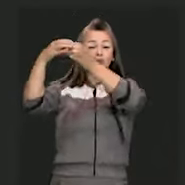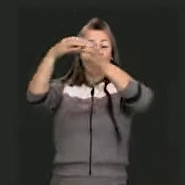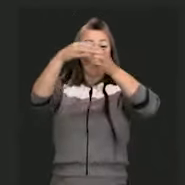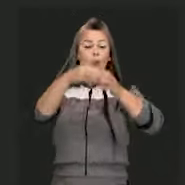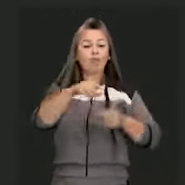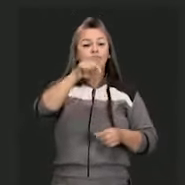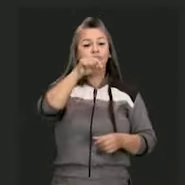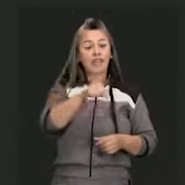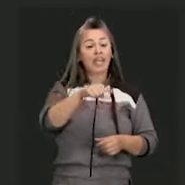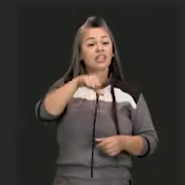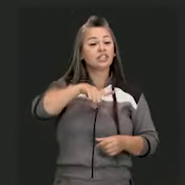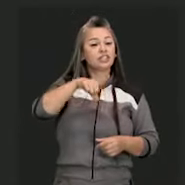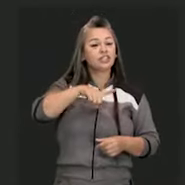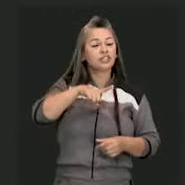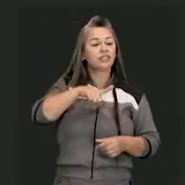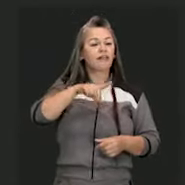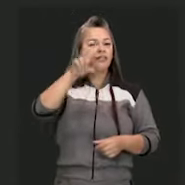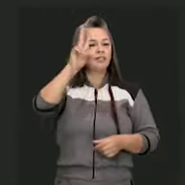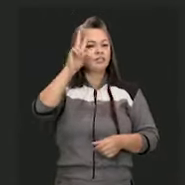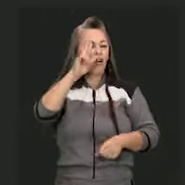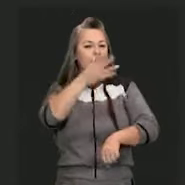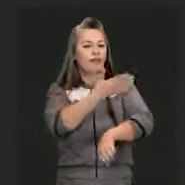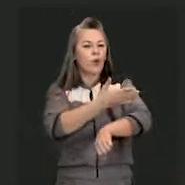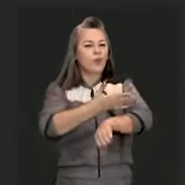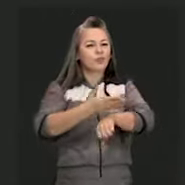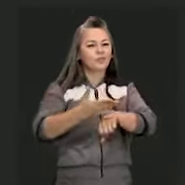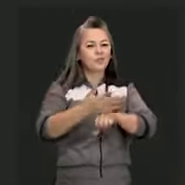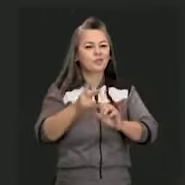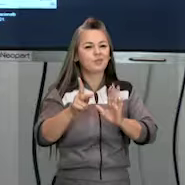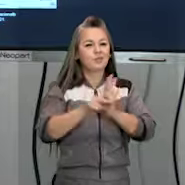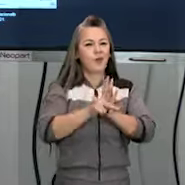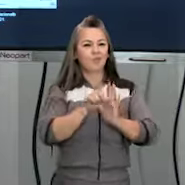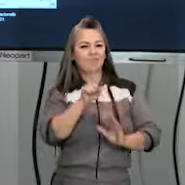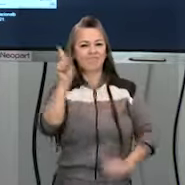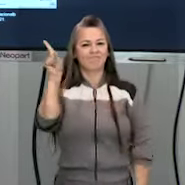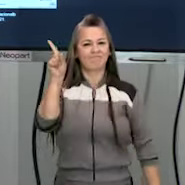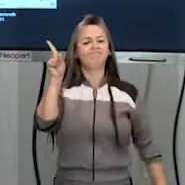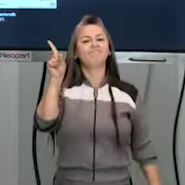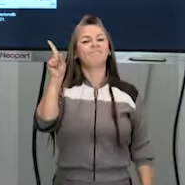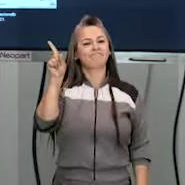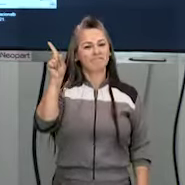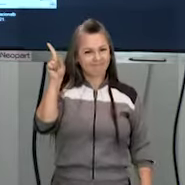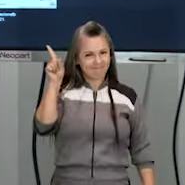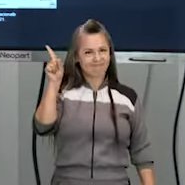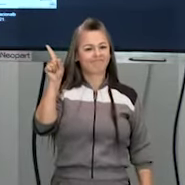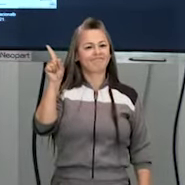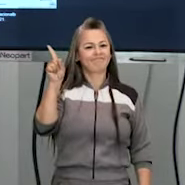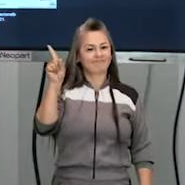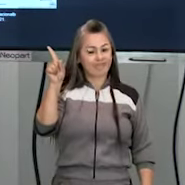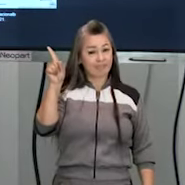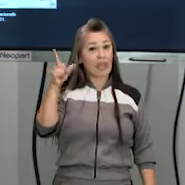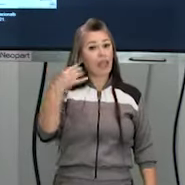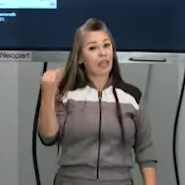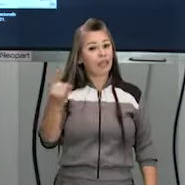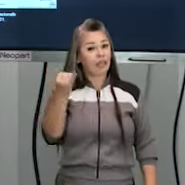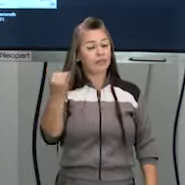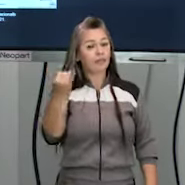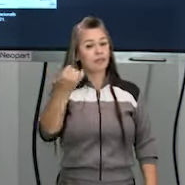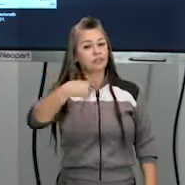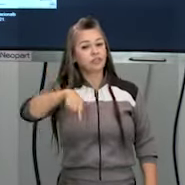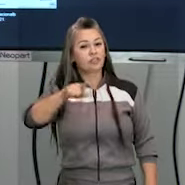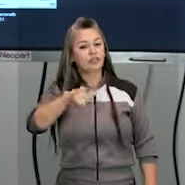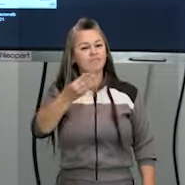importante também para a gente entender que dentro do sistema escravagista, essas